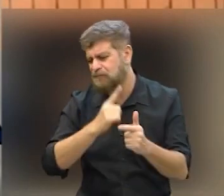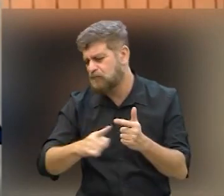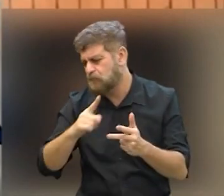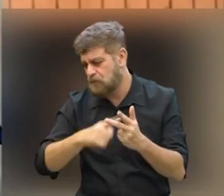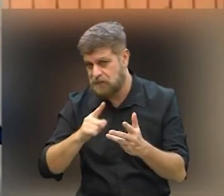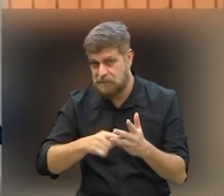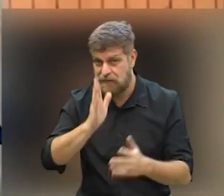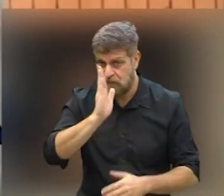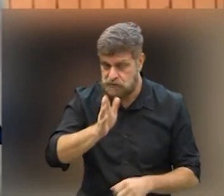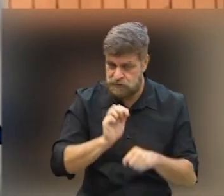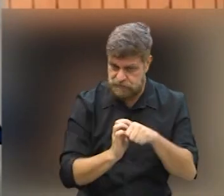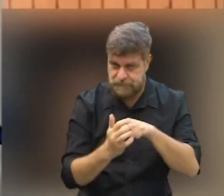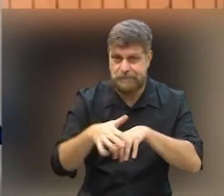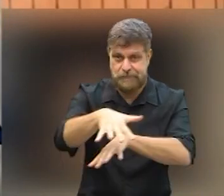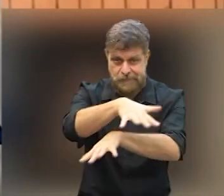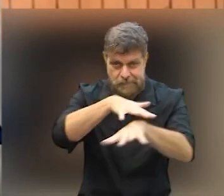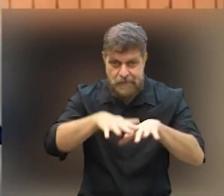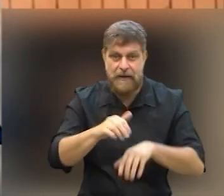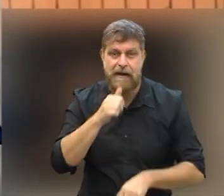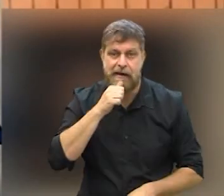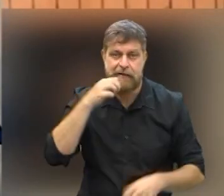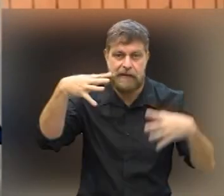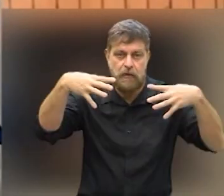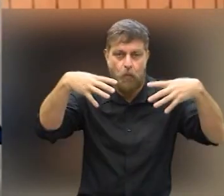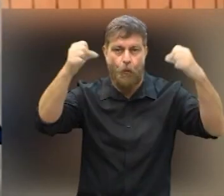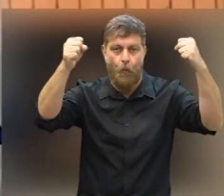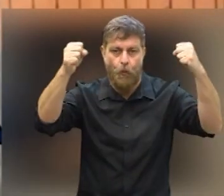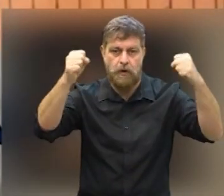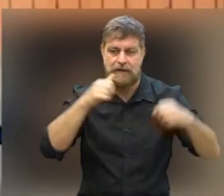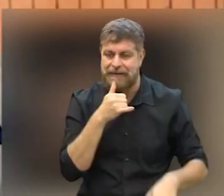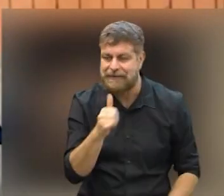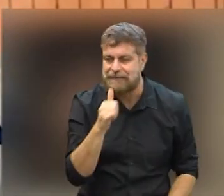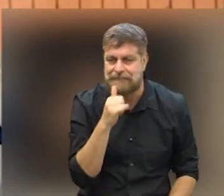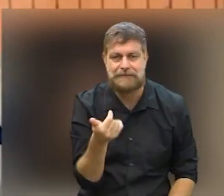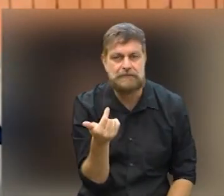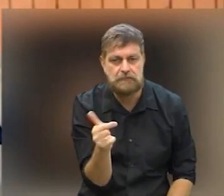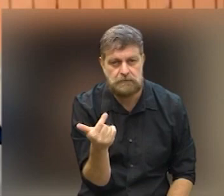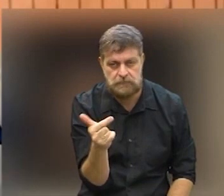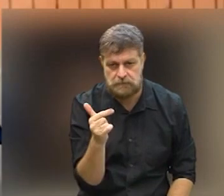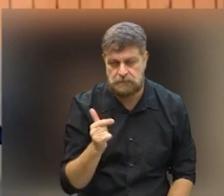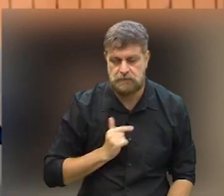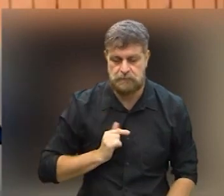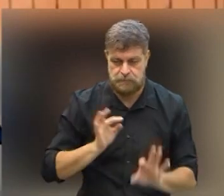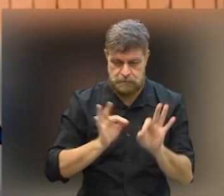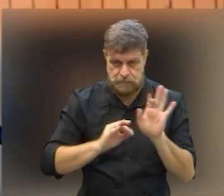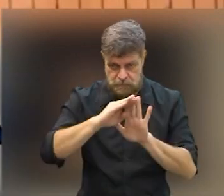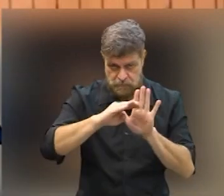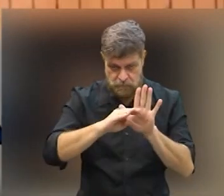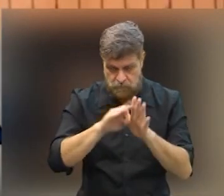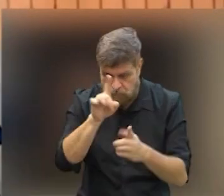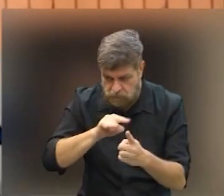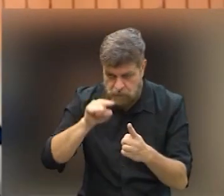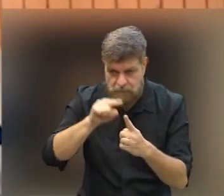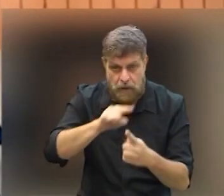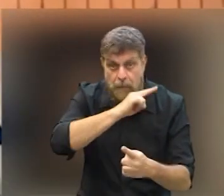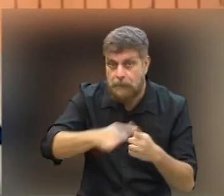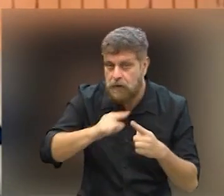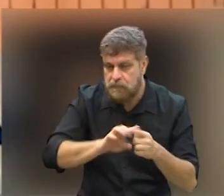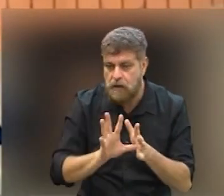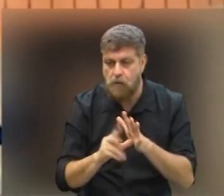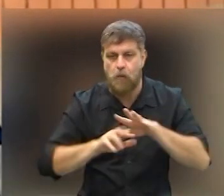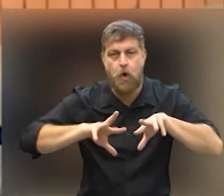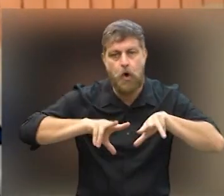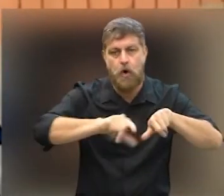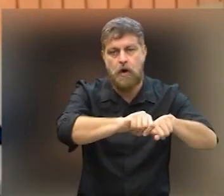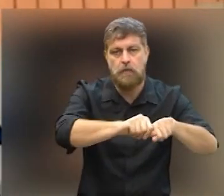toda dificuldade por conta da pandemia e ainda ficou sem luz por esses dias. Então, esse projeto ele visa coibir